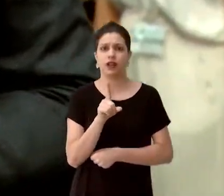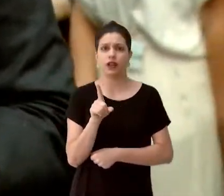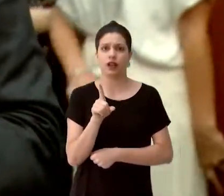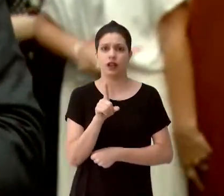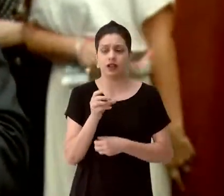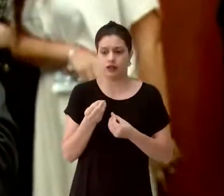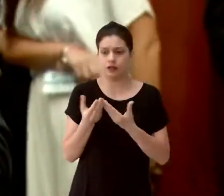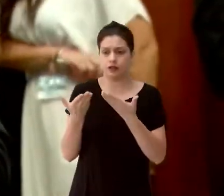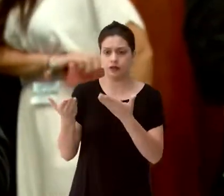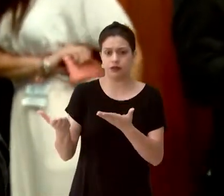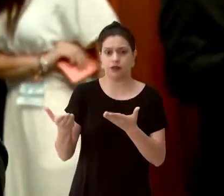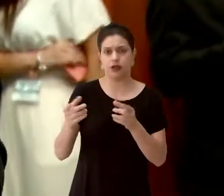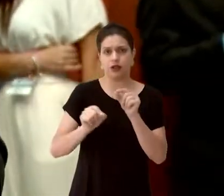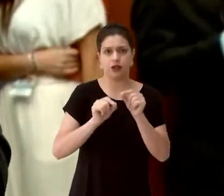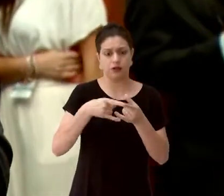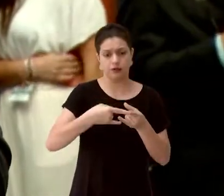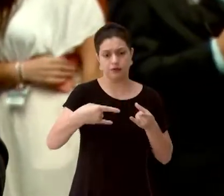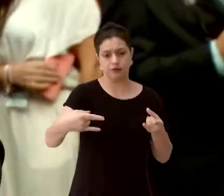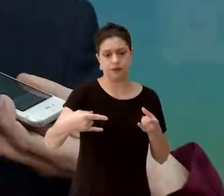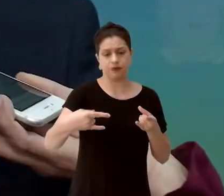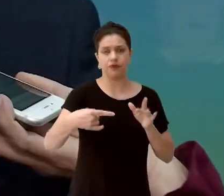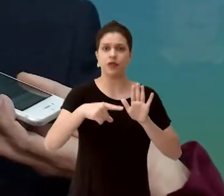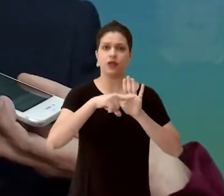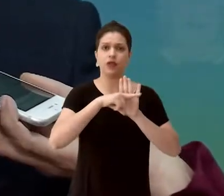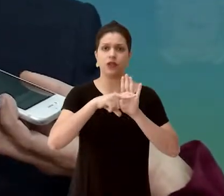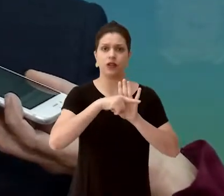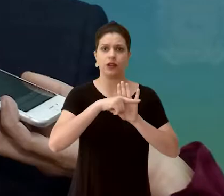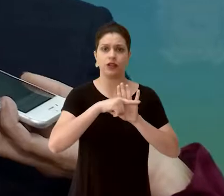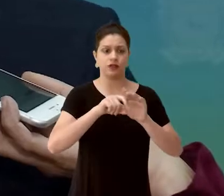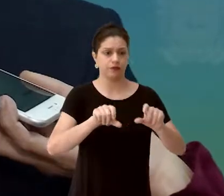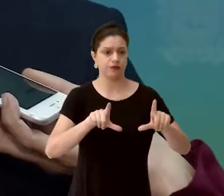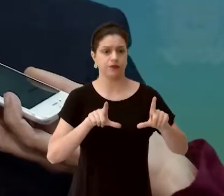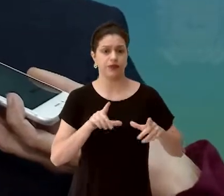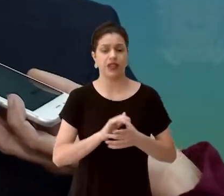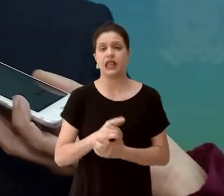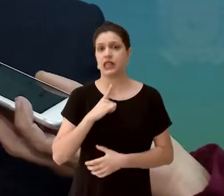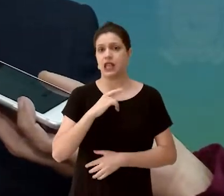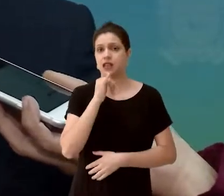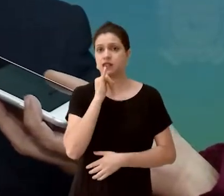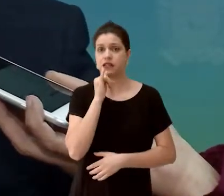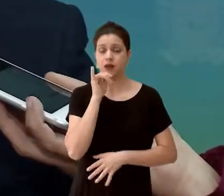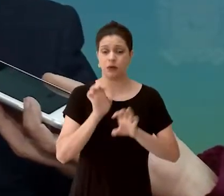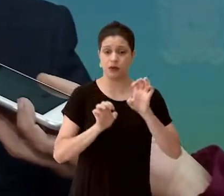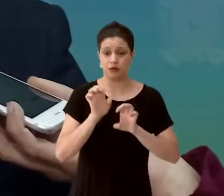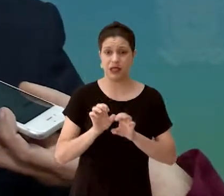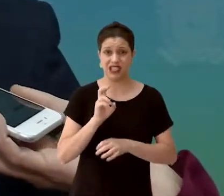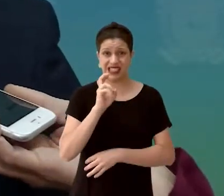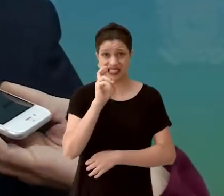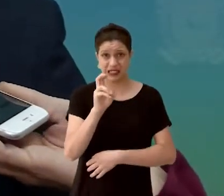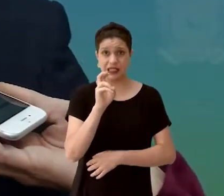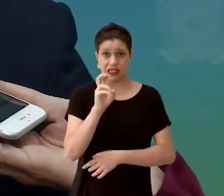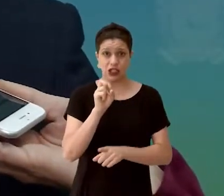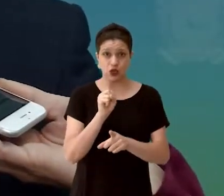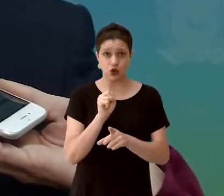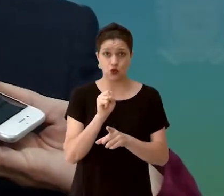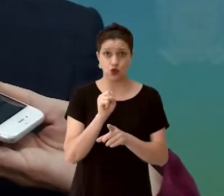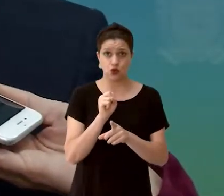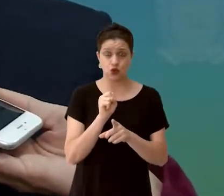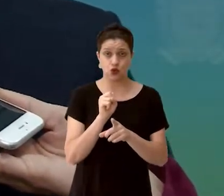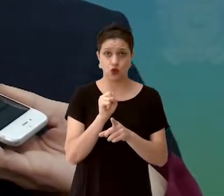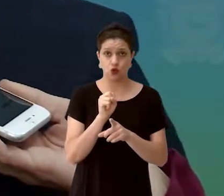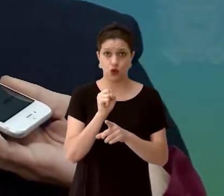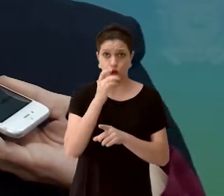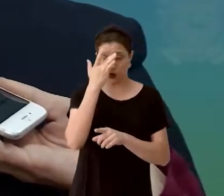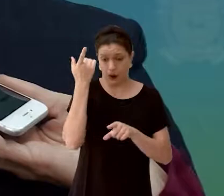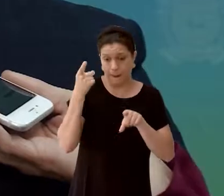não fornecimento de certidão negativa. Se uma sociedade com 5 sócios, eles têm uma empresa, e um desses